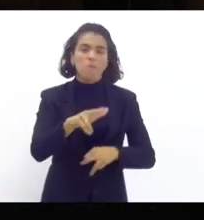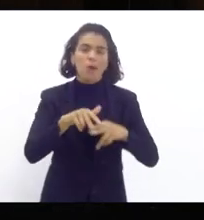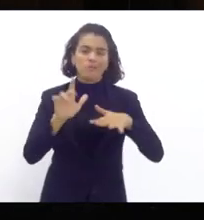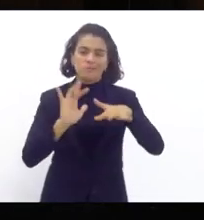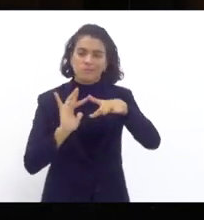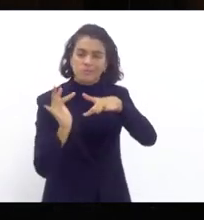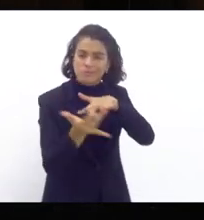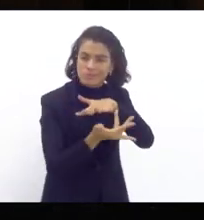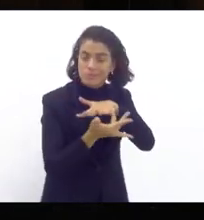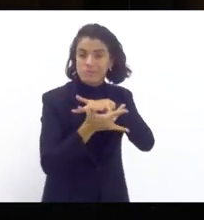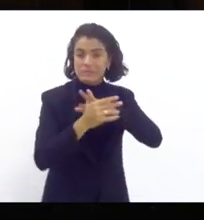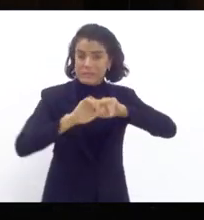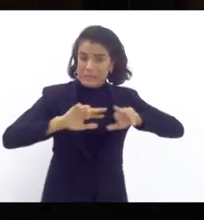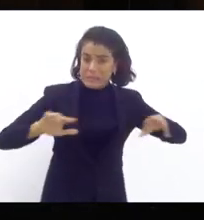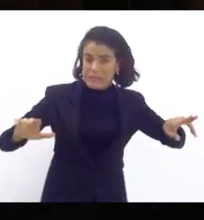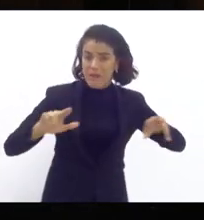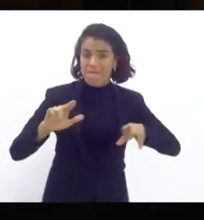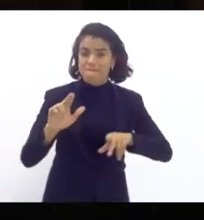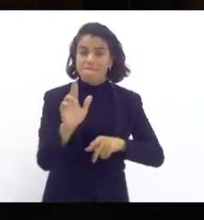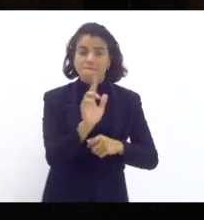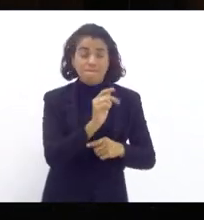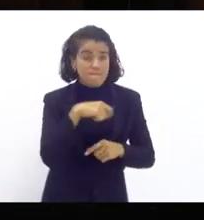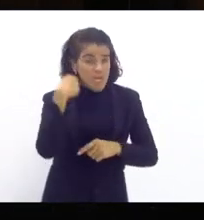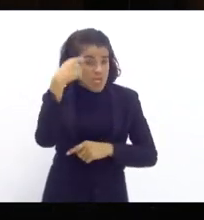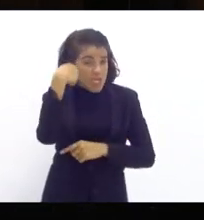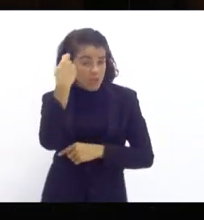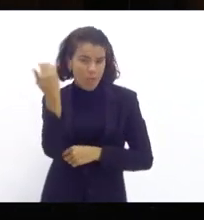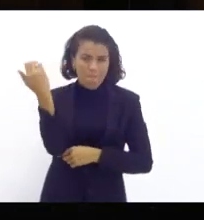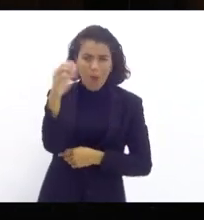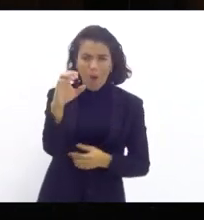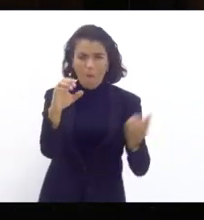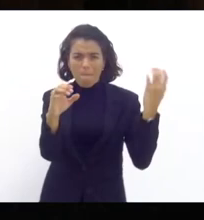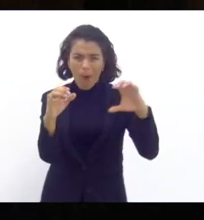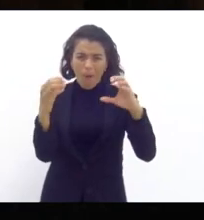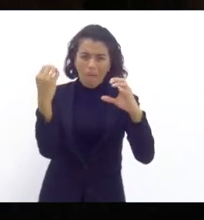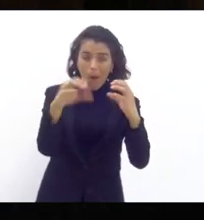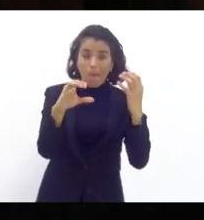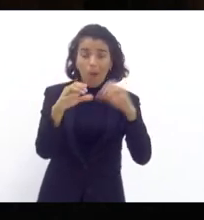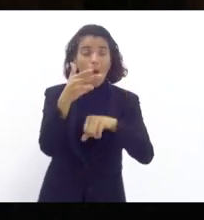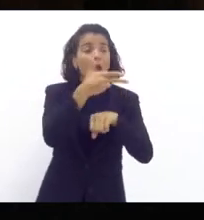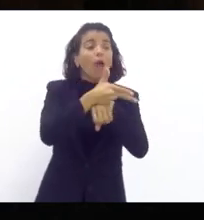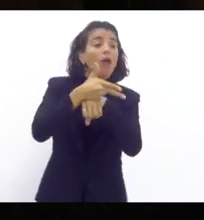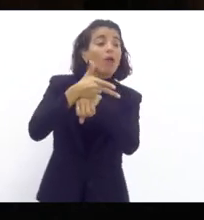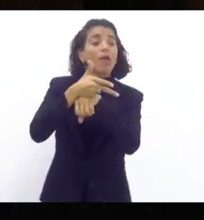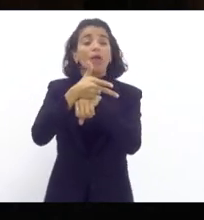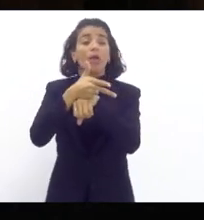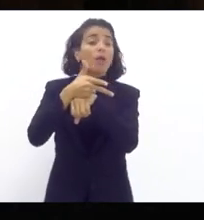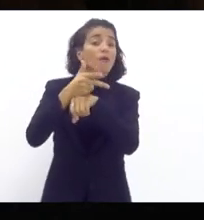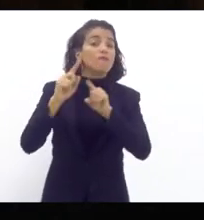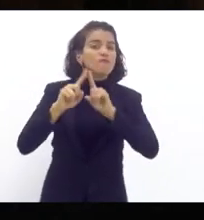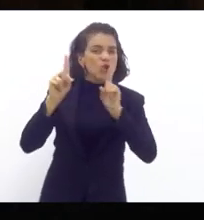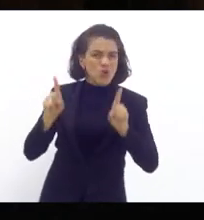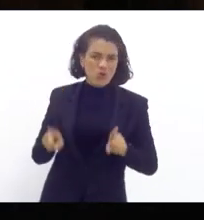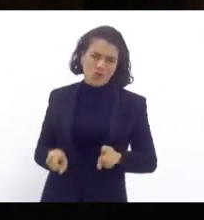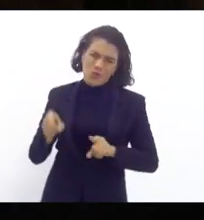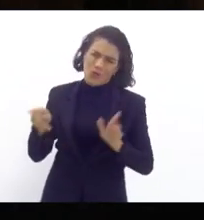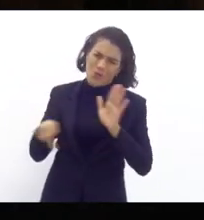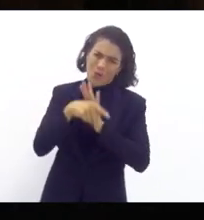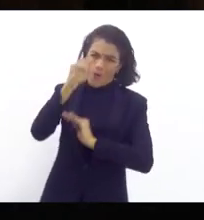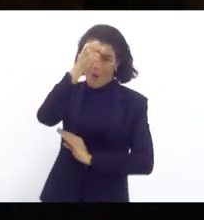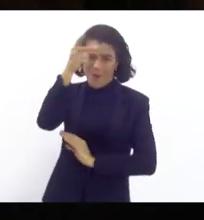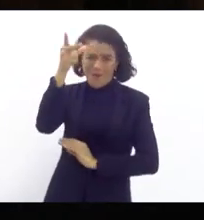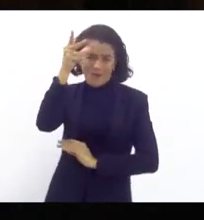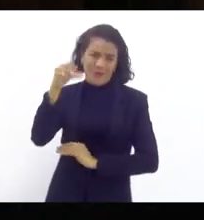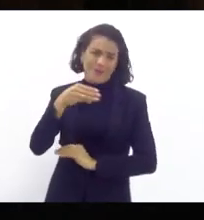redes sociais, diversos vídeos foram postados, vídeos esses gravados pelos funcionários da prefeitura